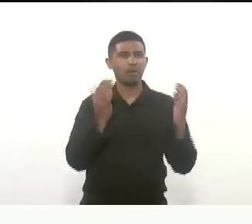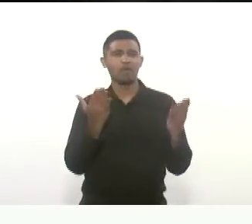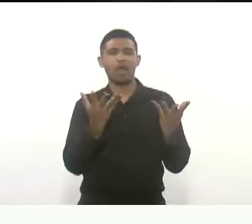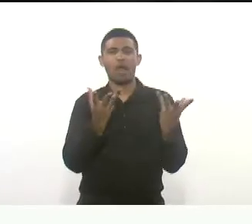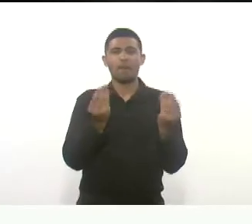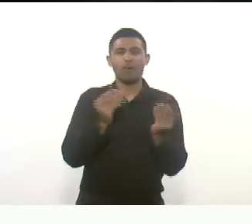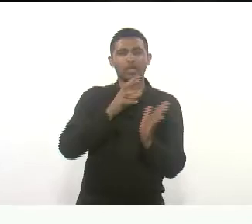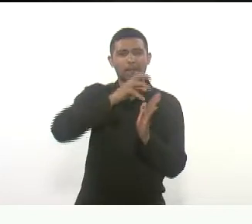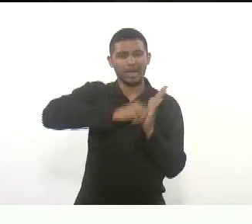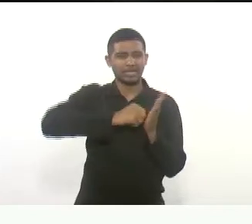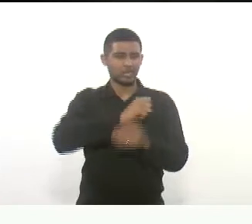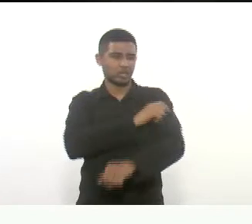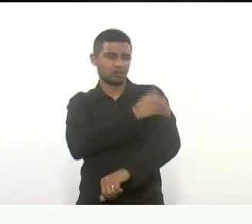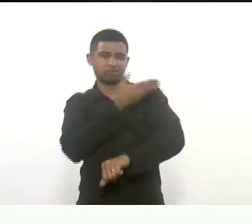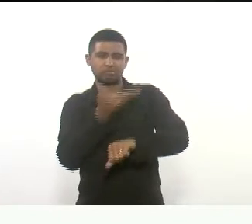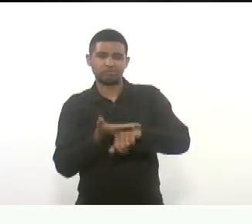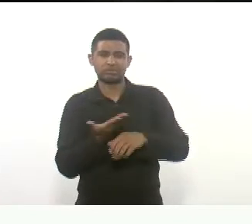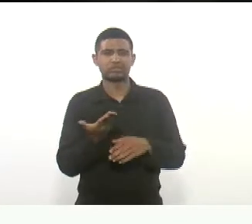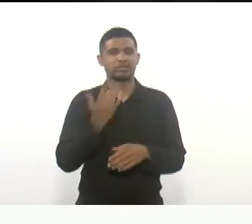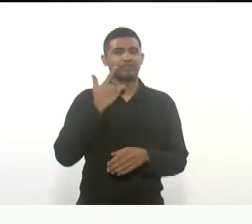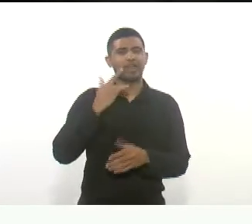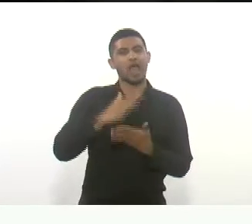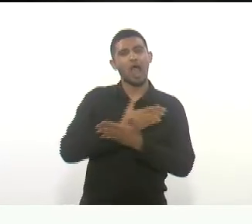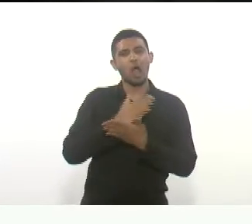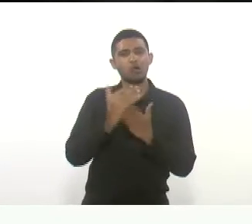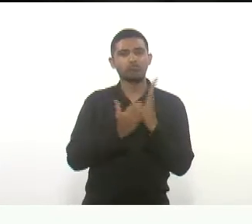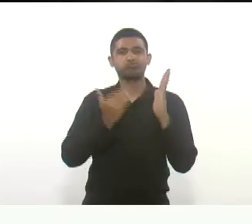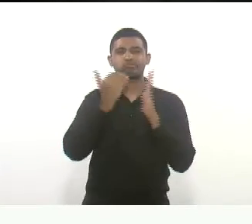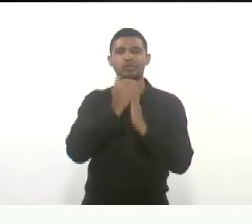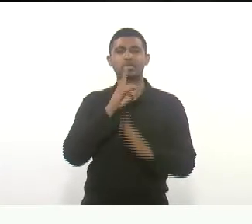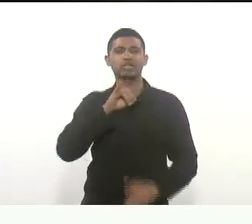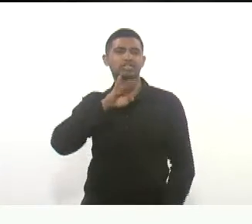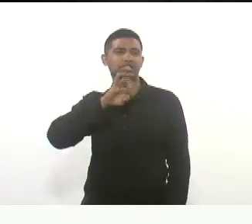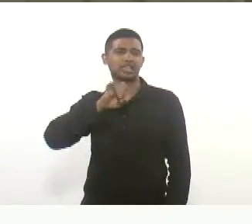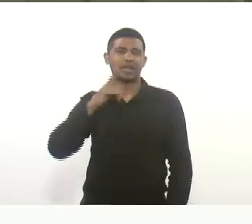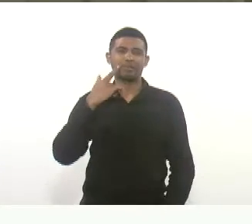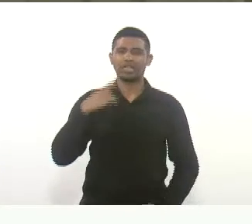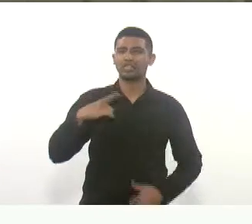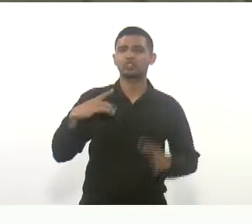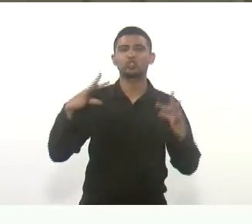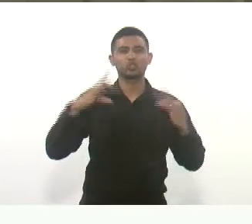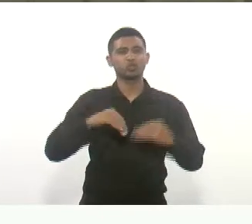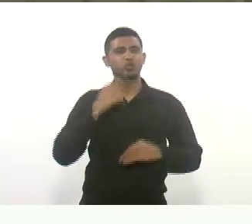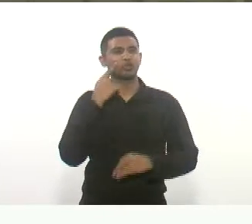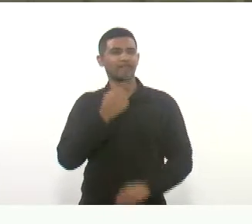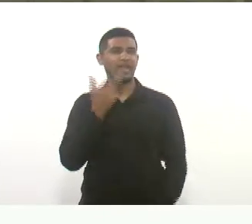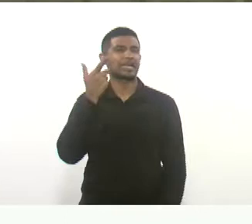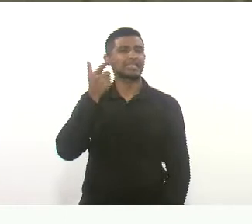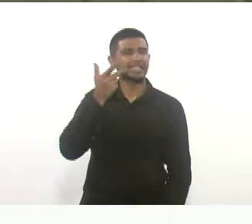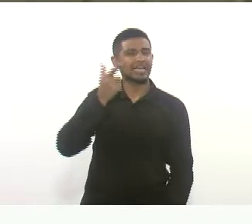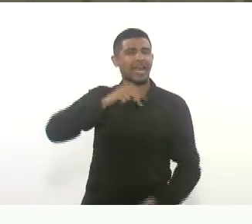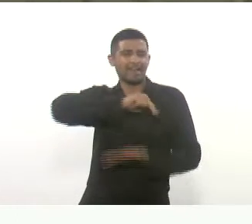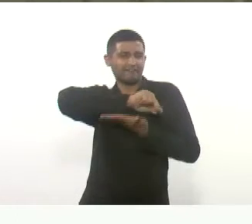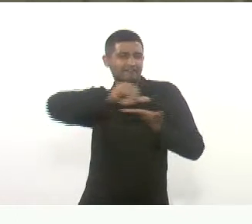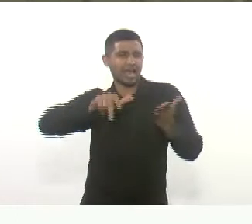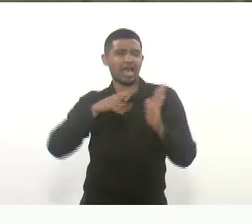no Fundamental 2, gente com alto IDEB e pouca, tem de tudo. Né? Você vê Ceará lá com bastante matrícula,